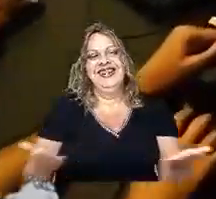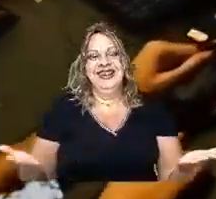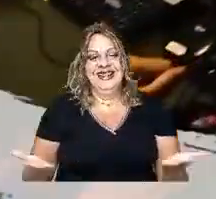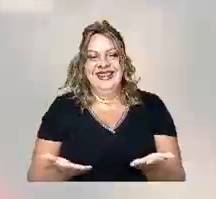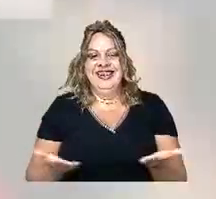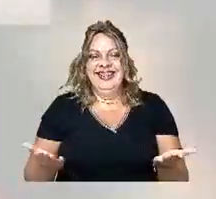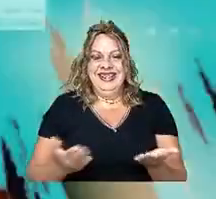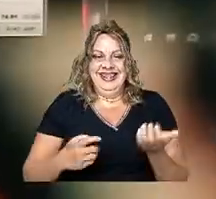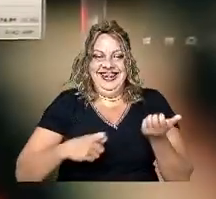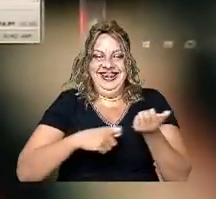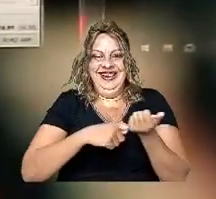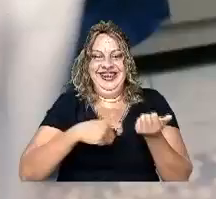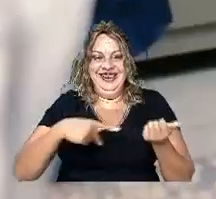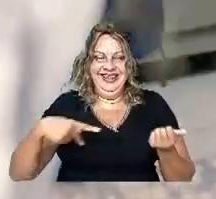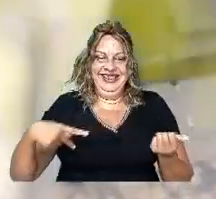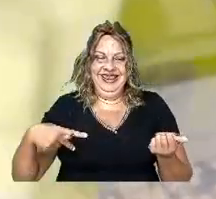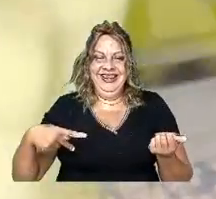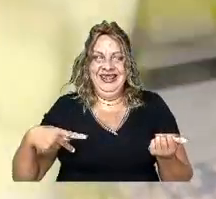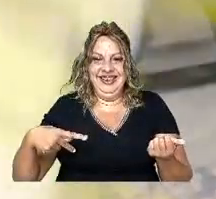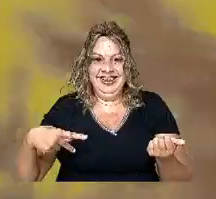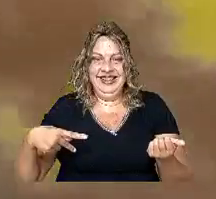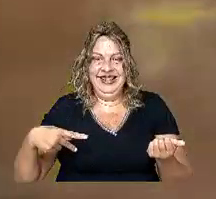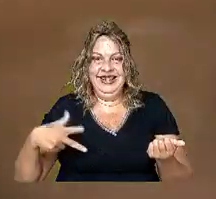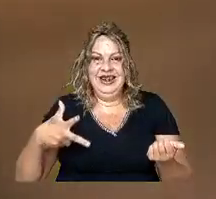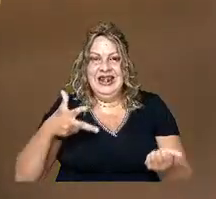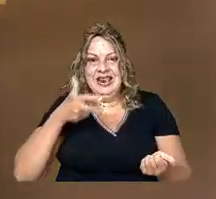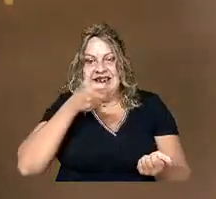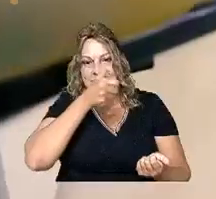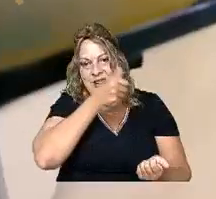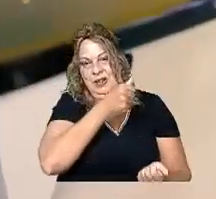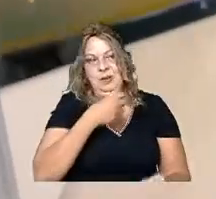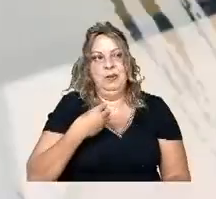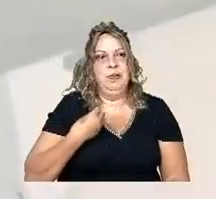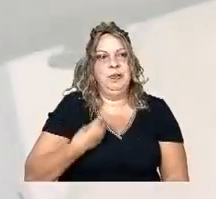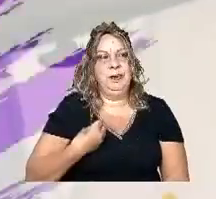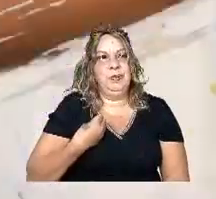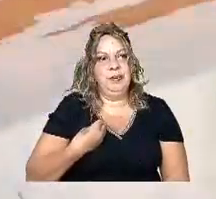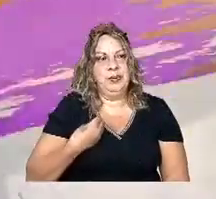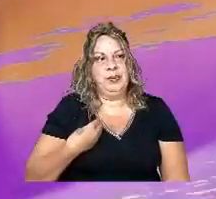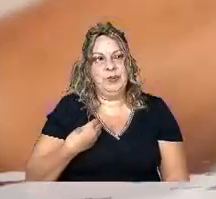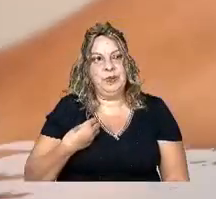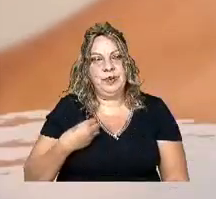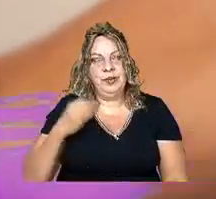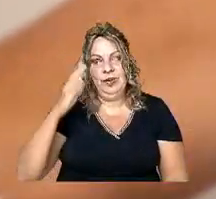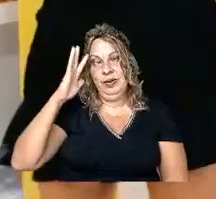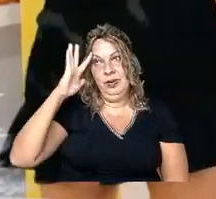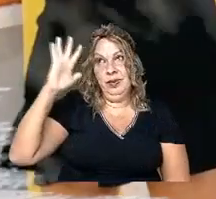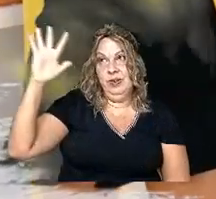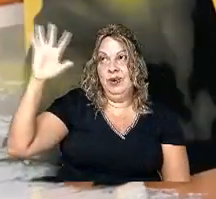começando agora o Caju Cap, o programa que salva vidas e realiza sonhos.